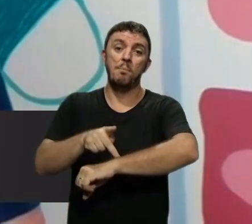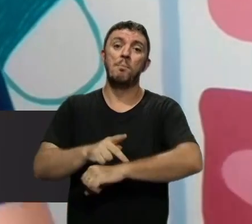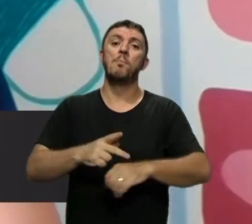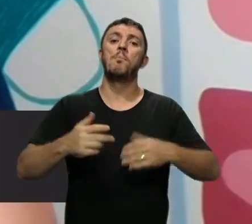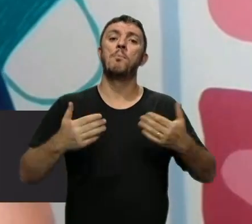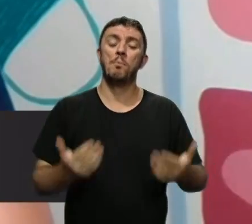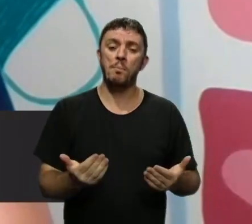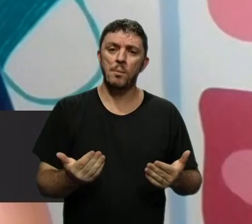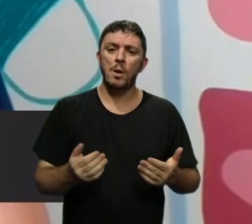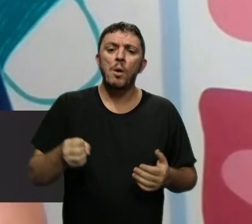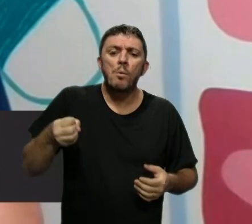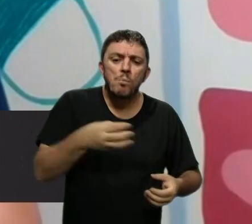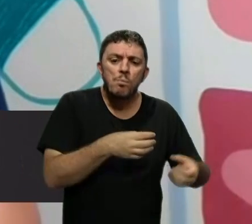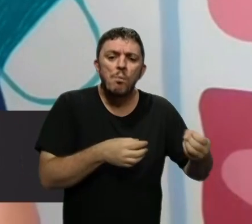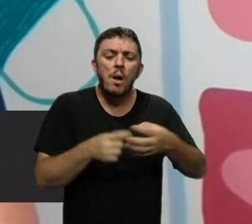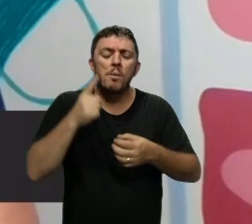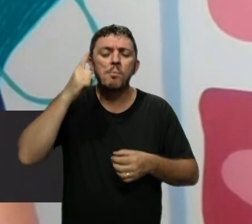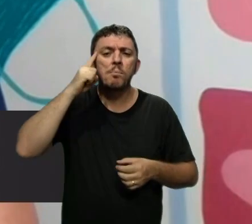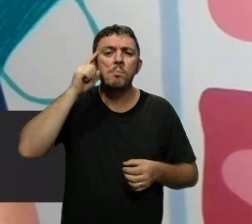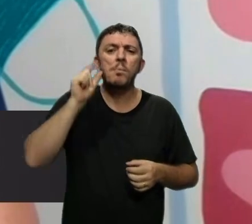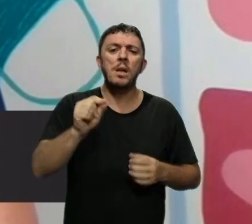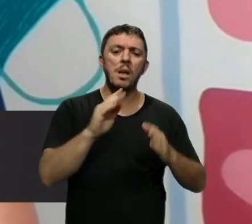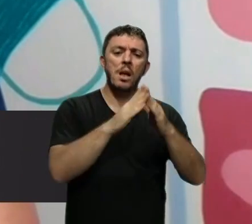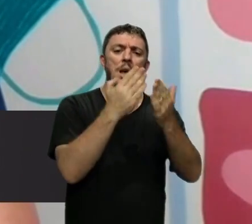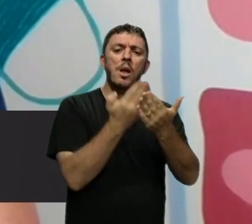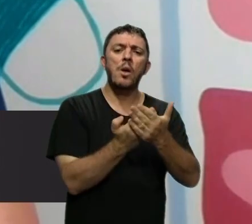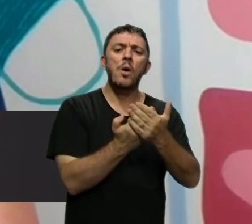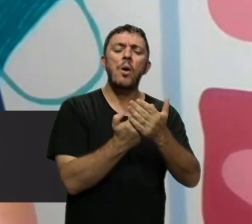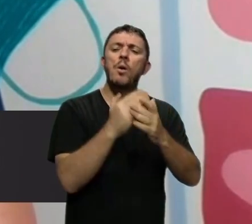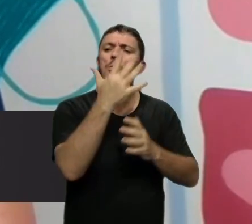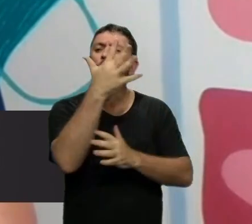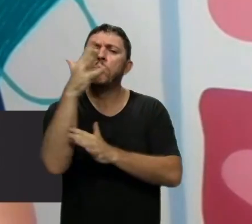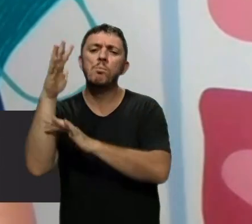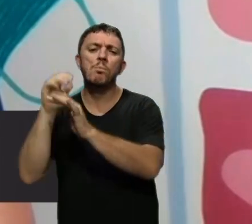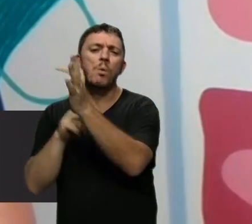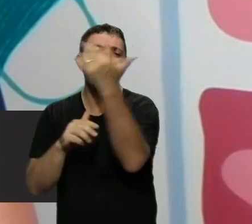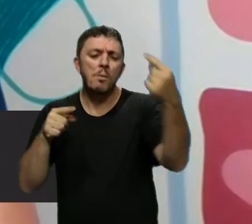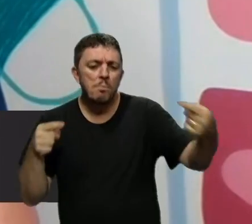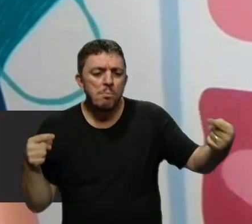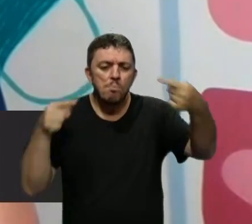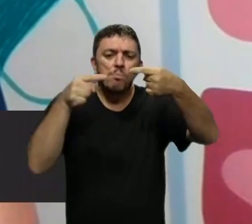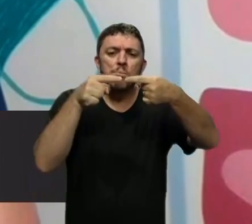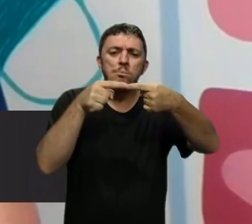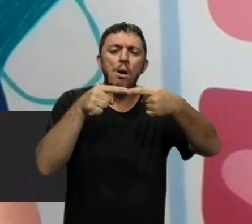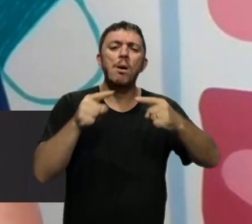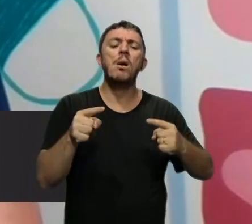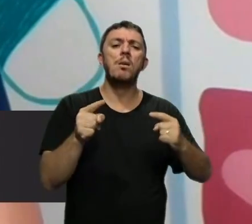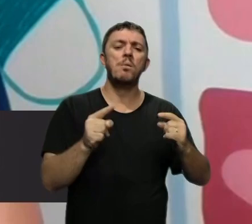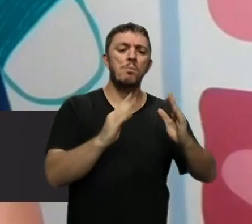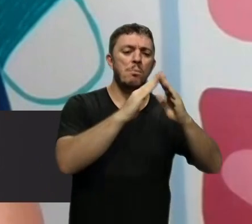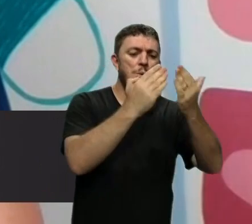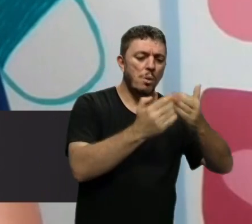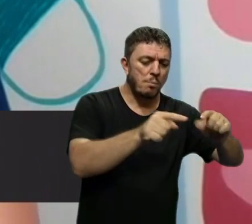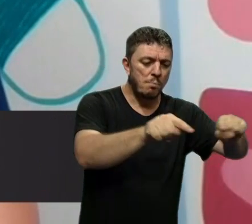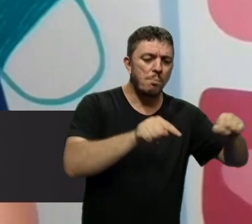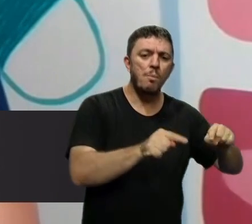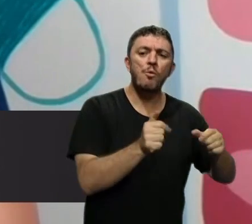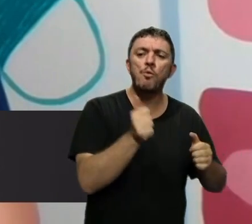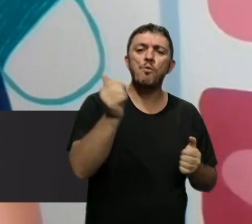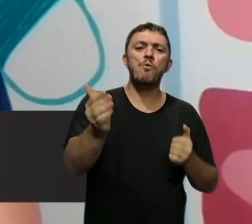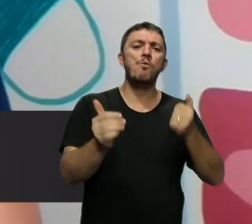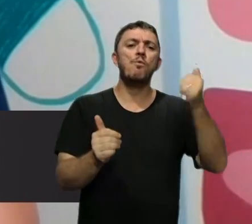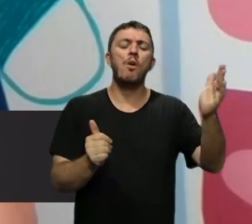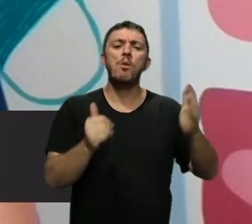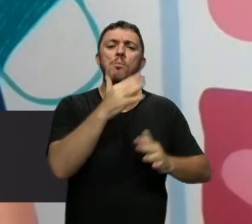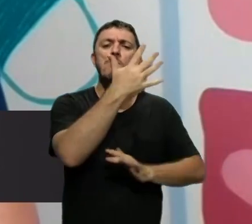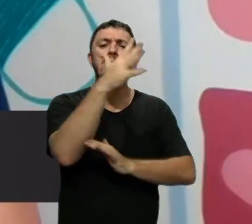possibilidades para a gente pensar mais natureza na escola, a questão do desemparedamento. Eu fico muito feliz de poder contribuir com vocês e